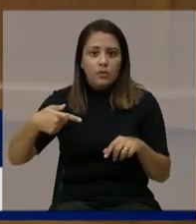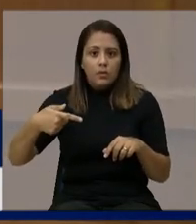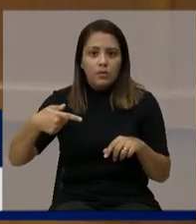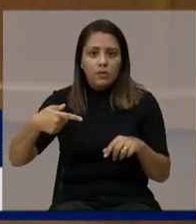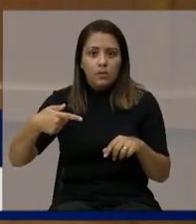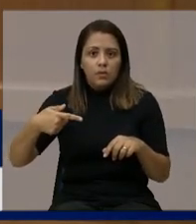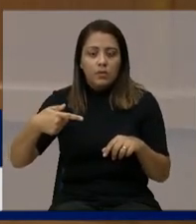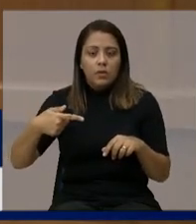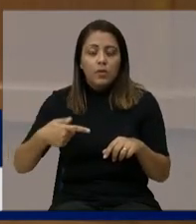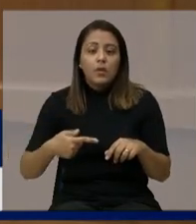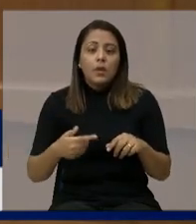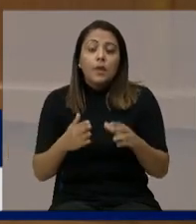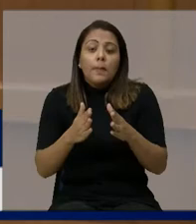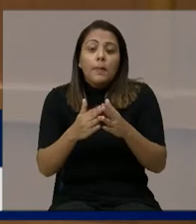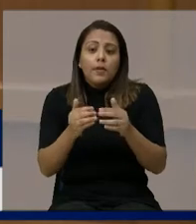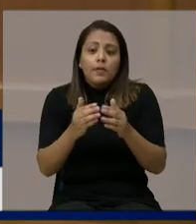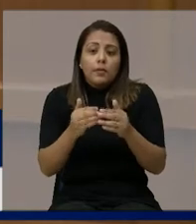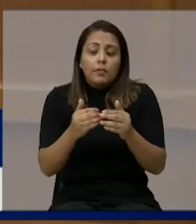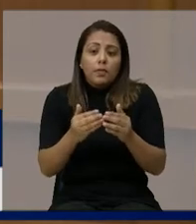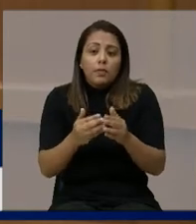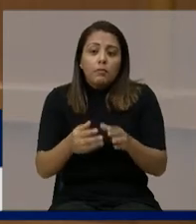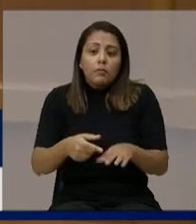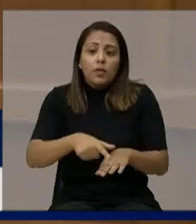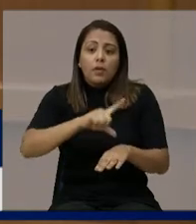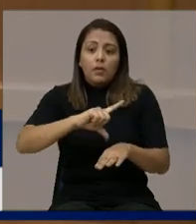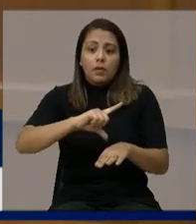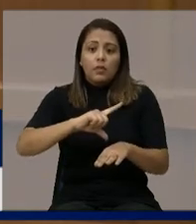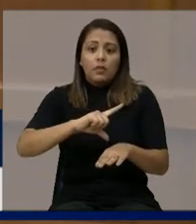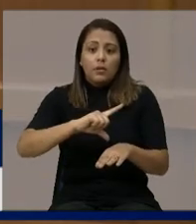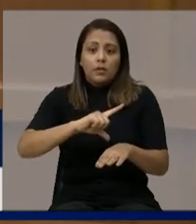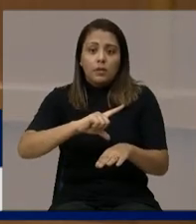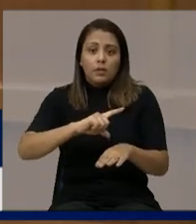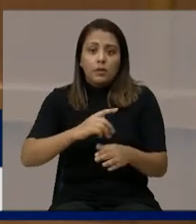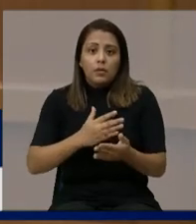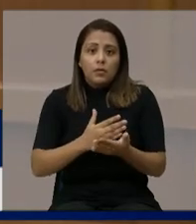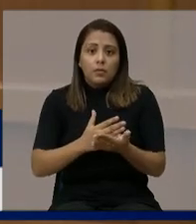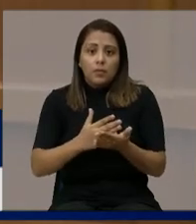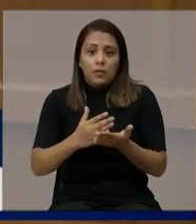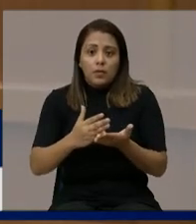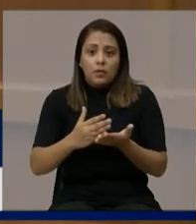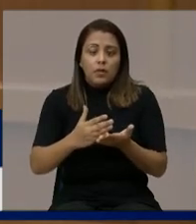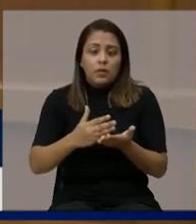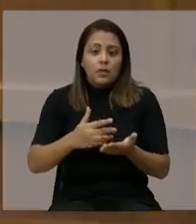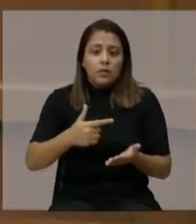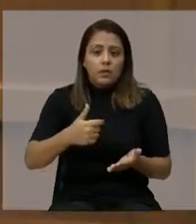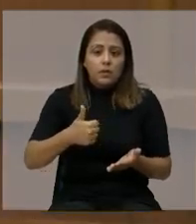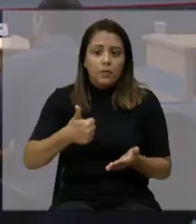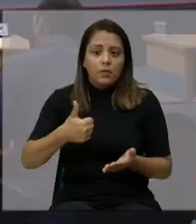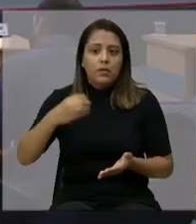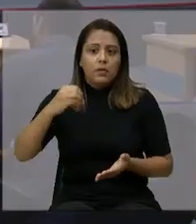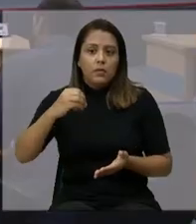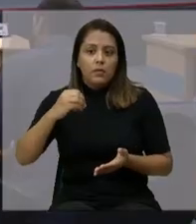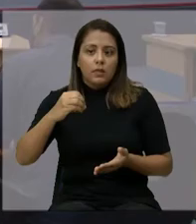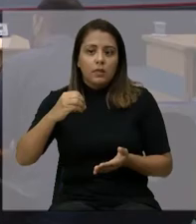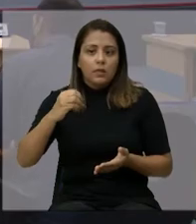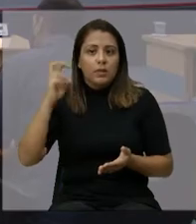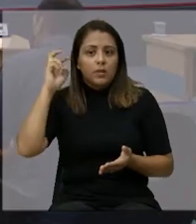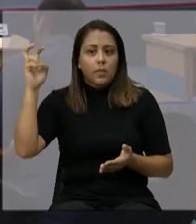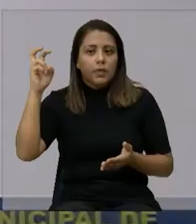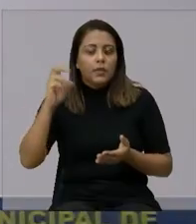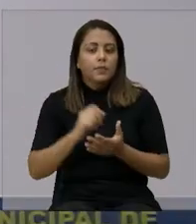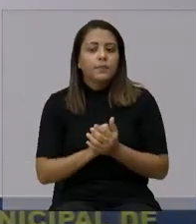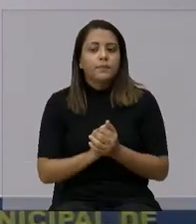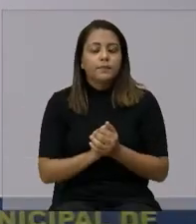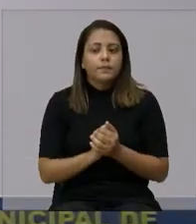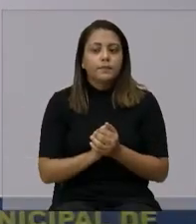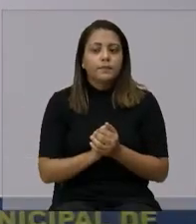seja antecipada para amanhã, para a parte da manhã, às 10 horas. Obrigado. Em